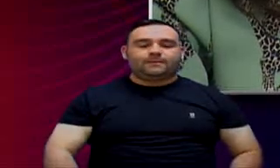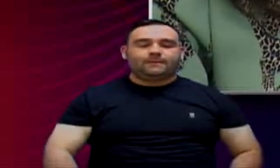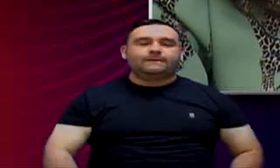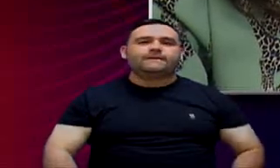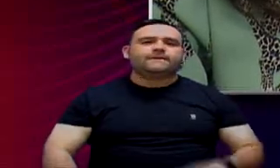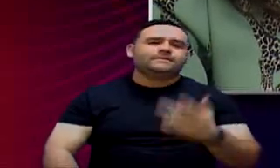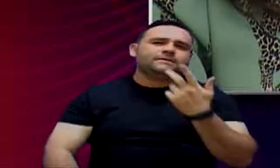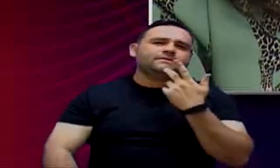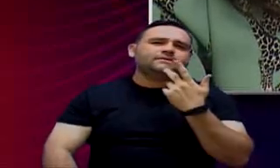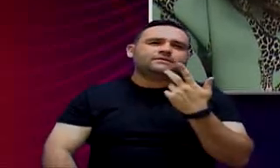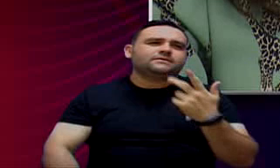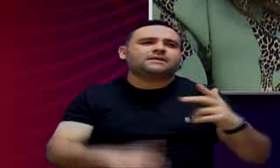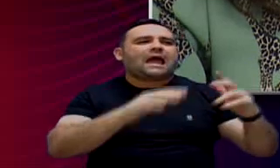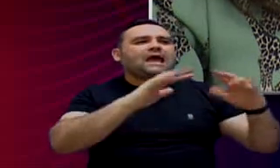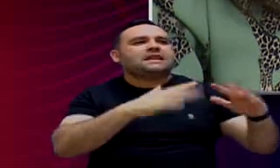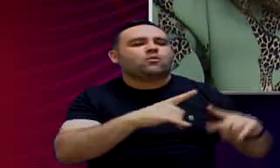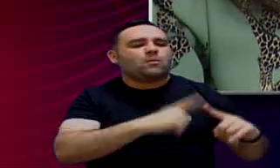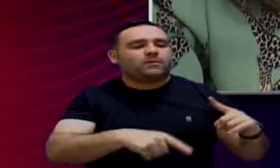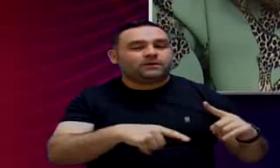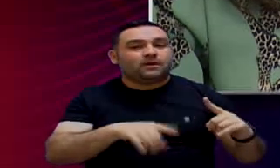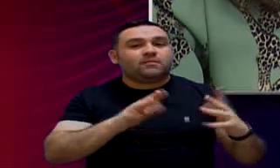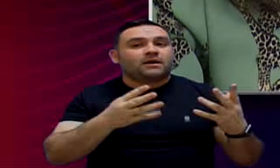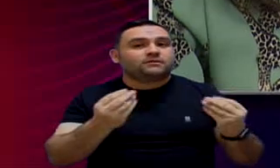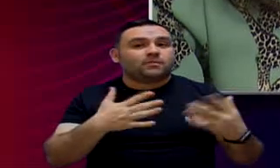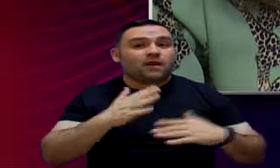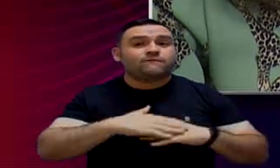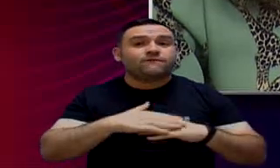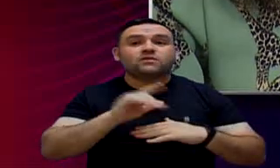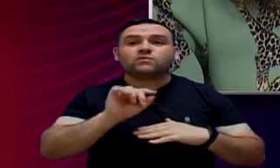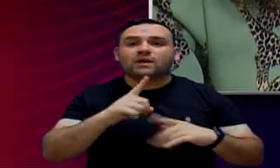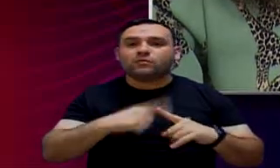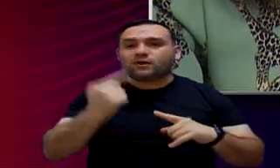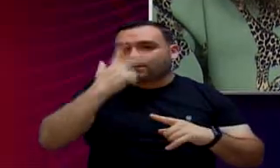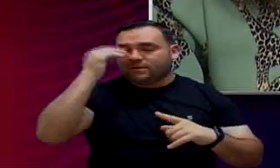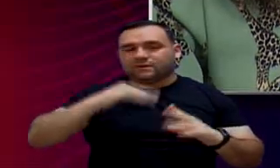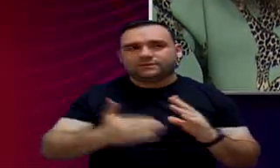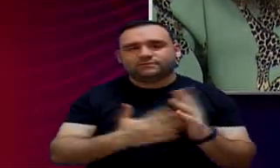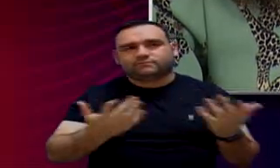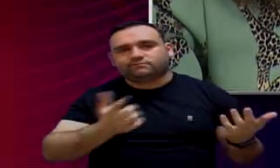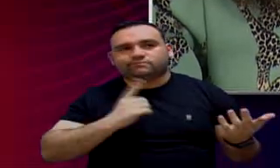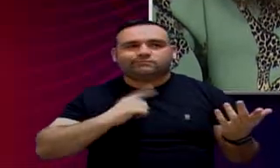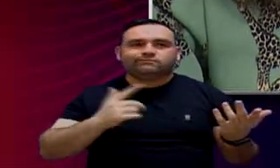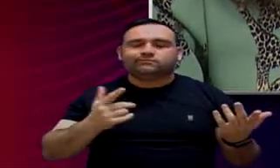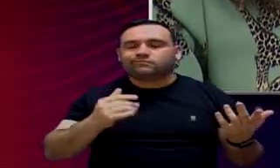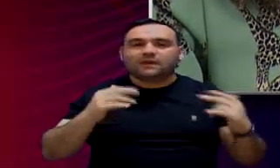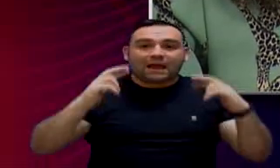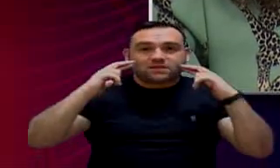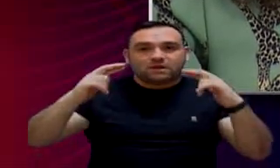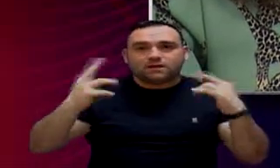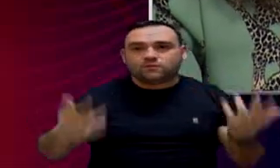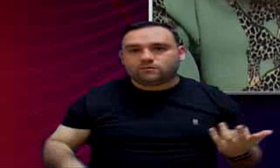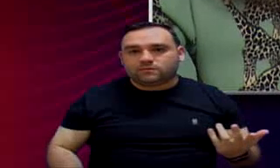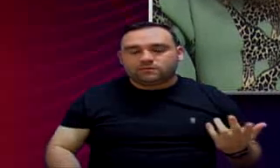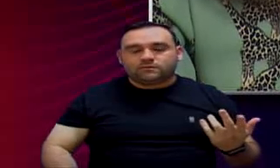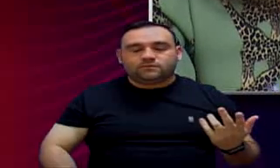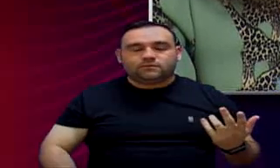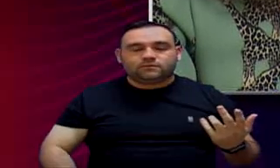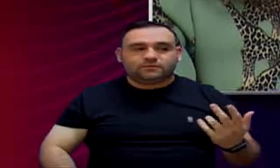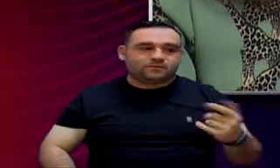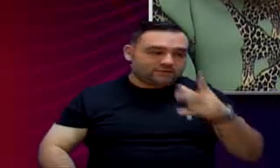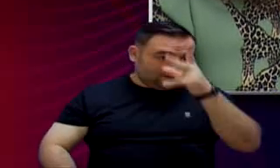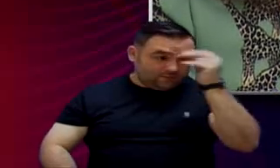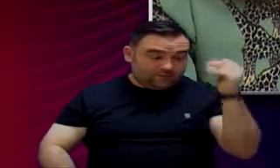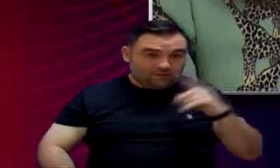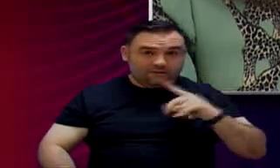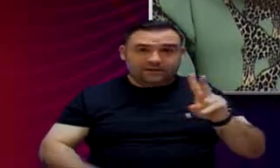ela não pode derrubar nada exemplarmente faça o quê então para que as pessoas tenham o mínimo de inteligente